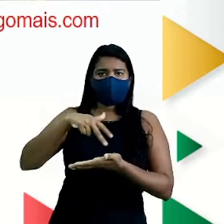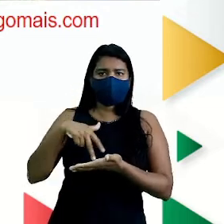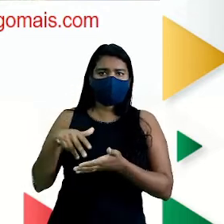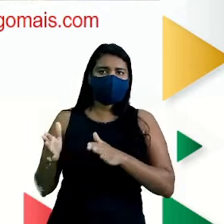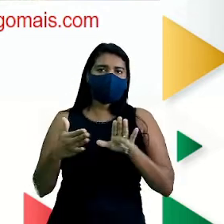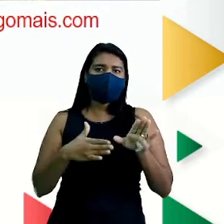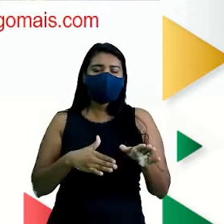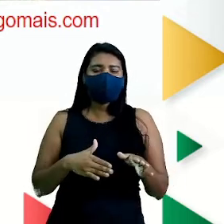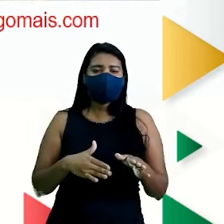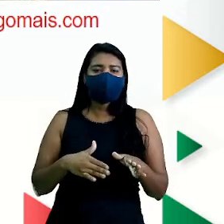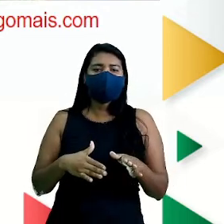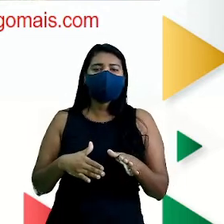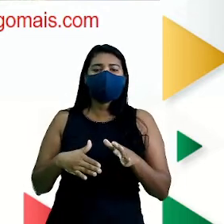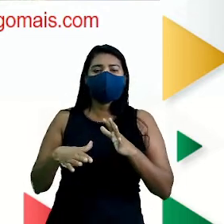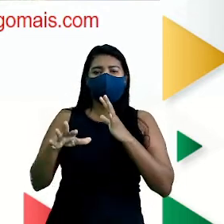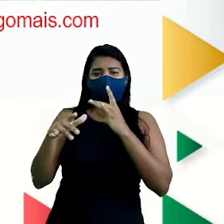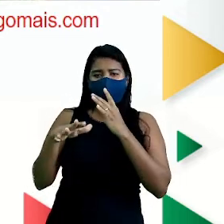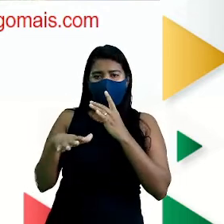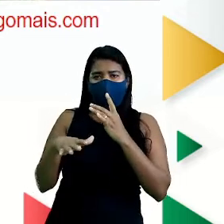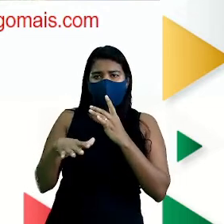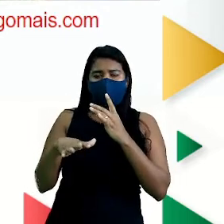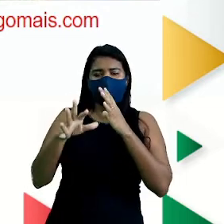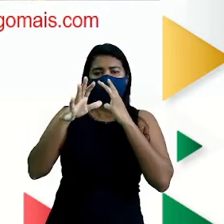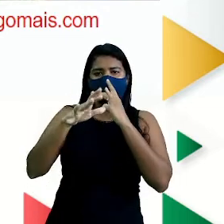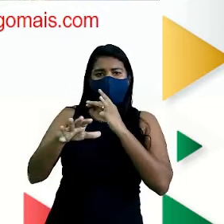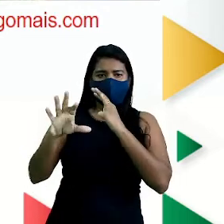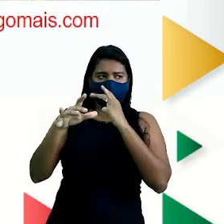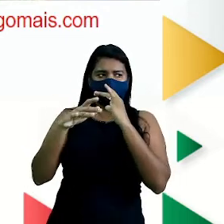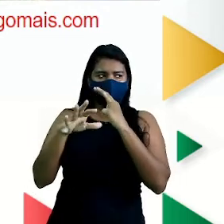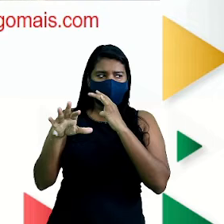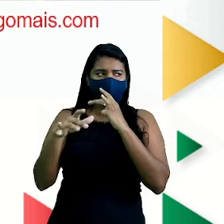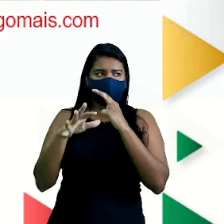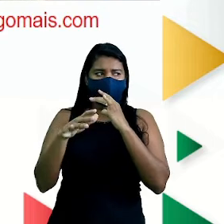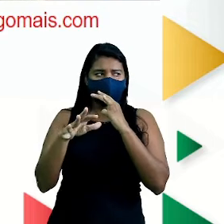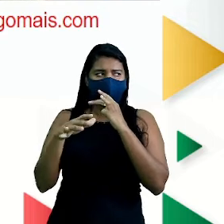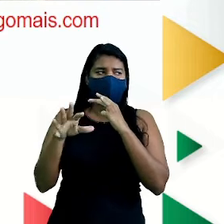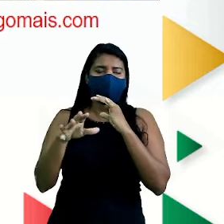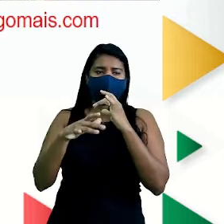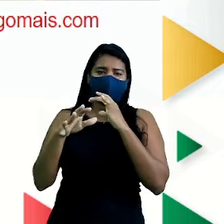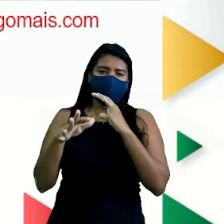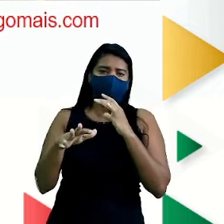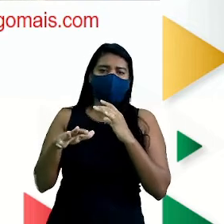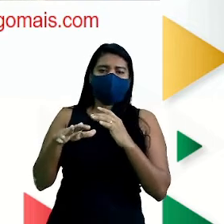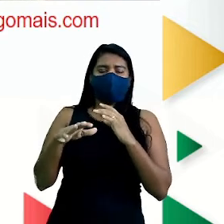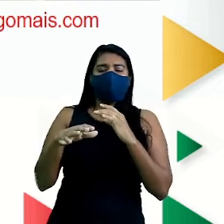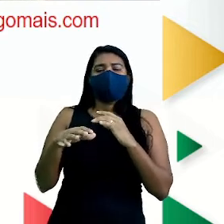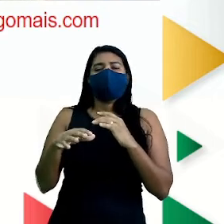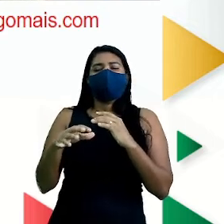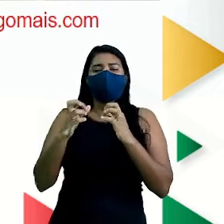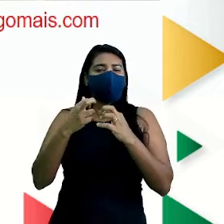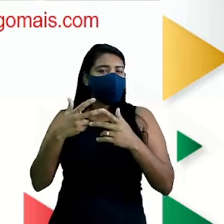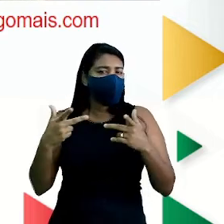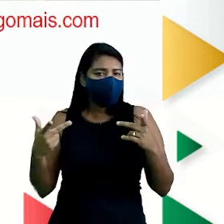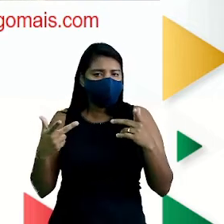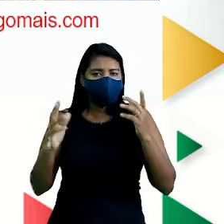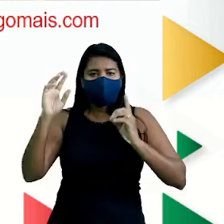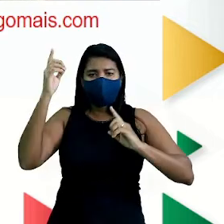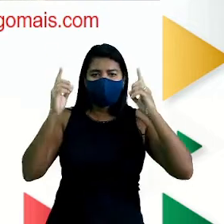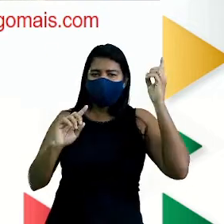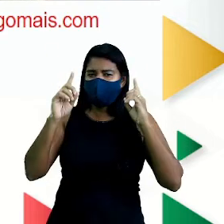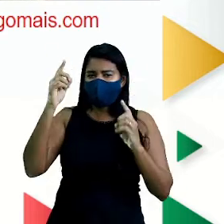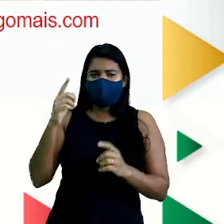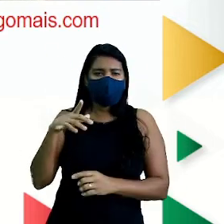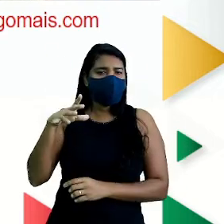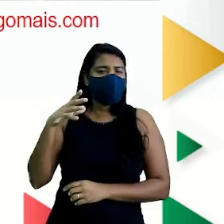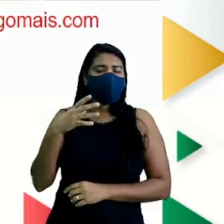instrumentos mais presentes nesta orquestra são o trombone, o saxofone e o trompete, né? Os metais, né? Então, assim, não tem vozes, não